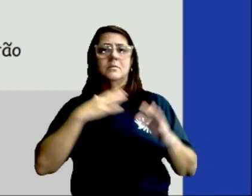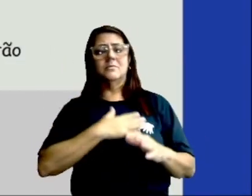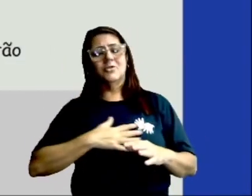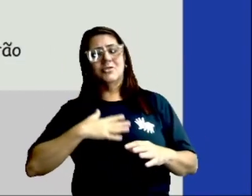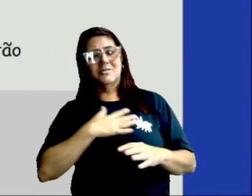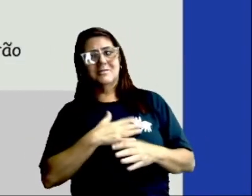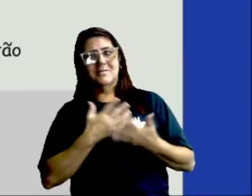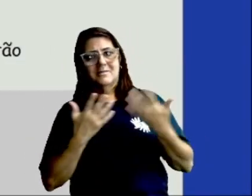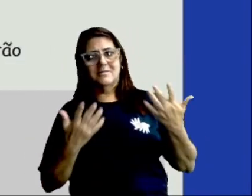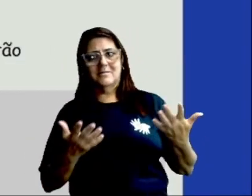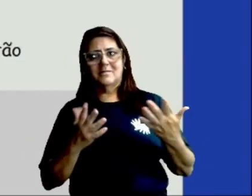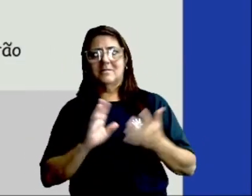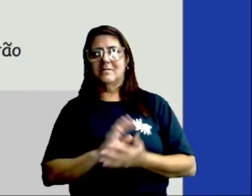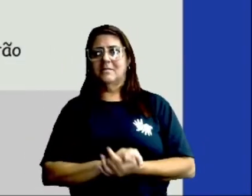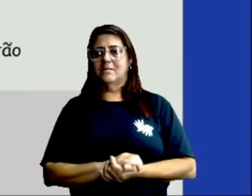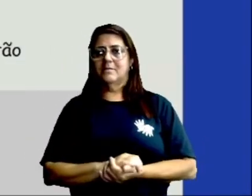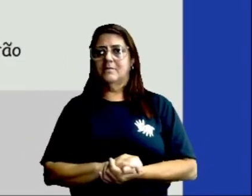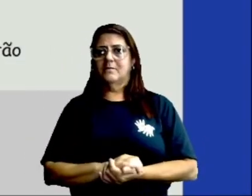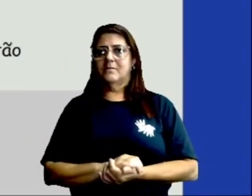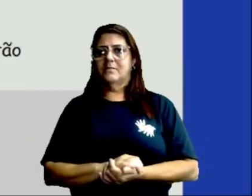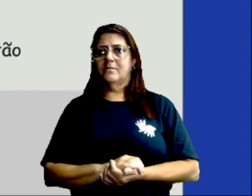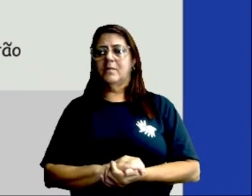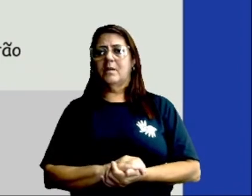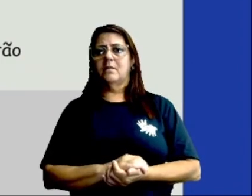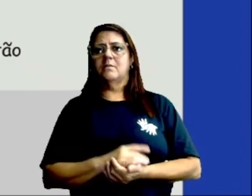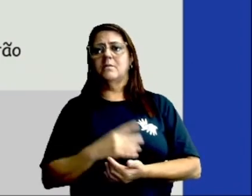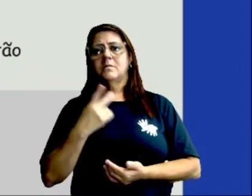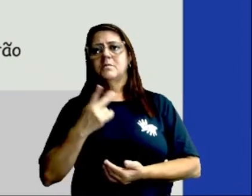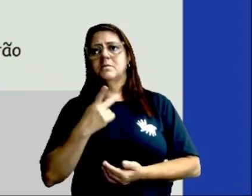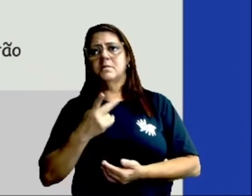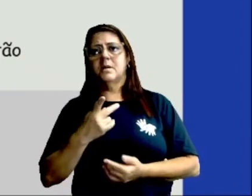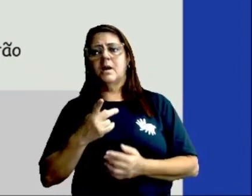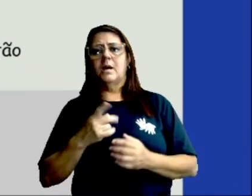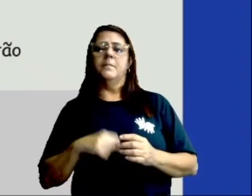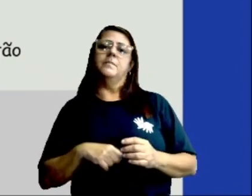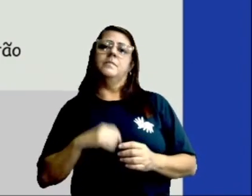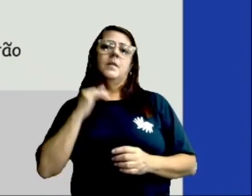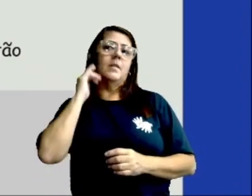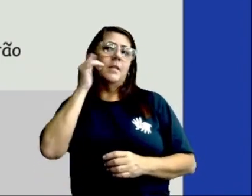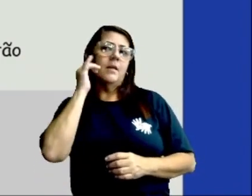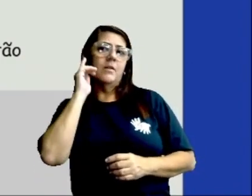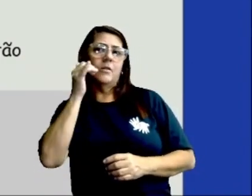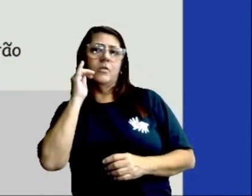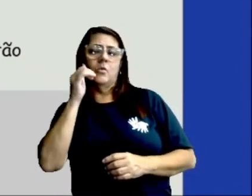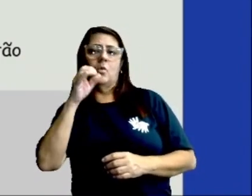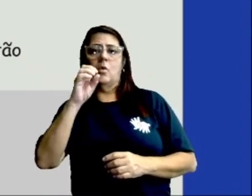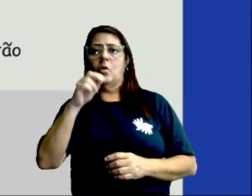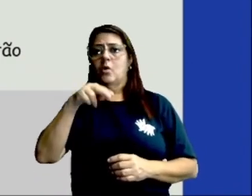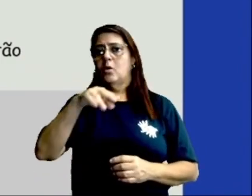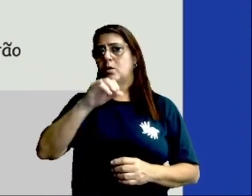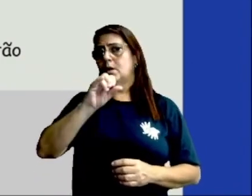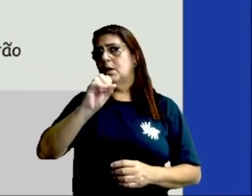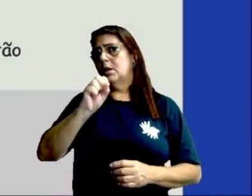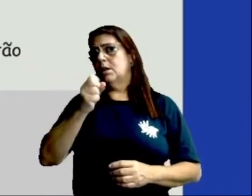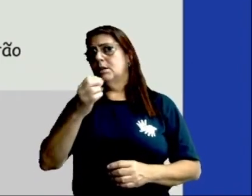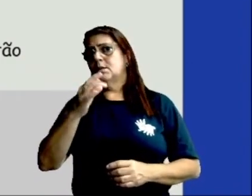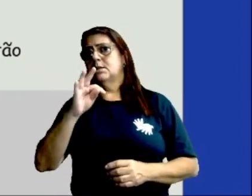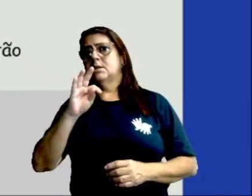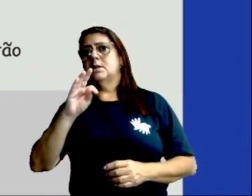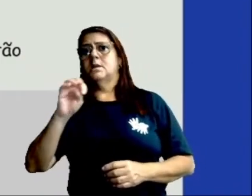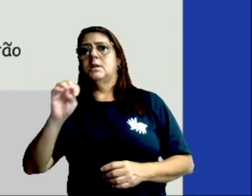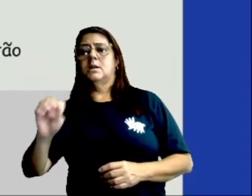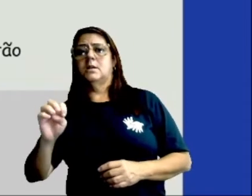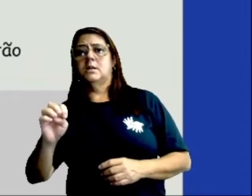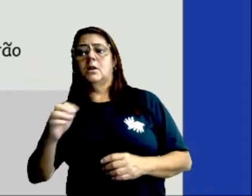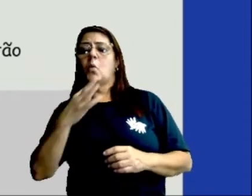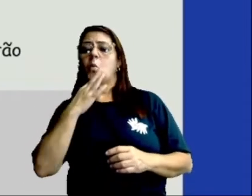gostado. E aí, vamos lá, falar mais um pouquinho aí desse narrador onisciente. O narrador onisciente, ele conhece tudo o